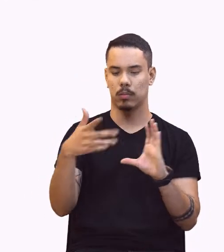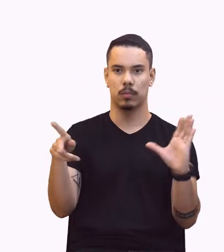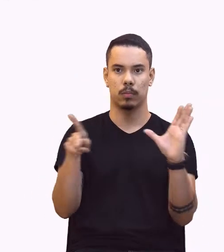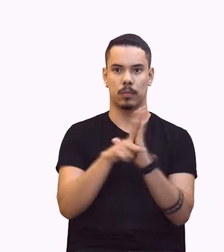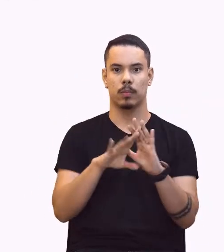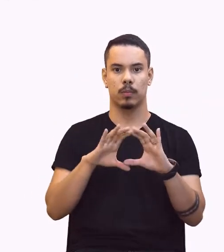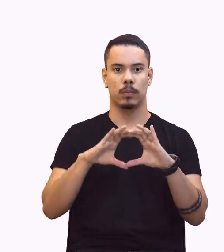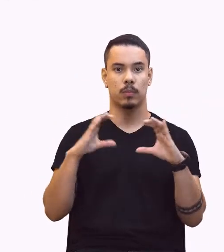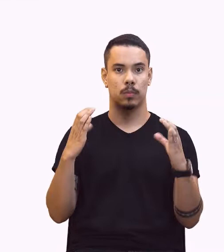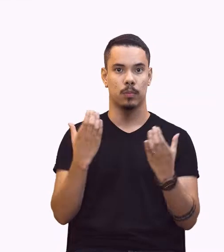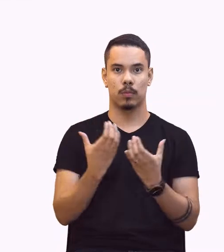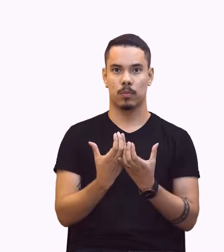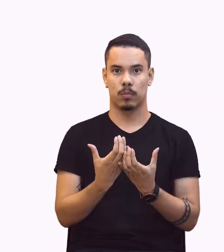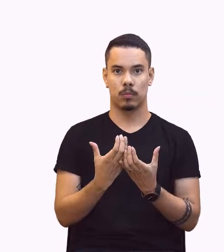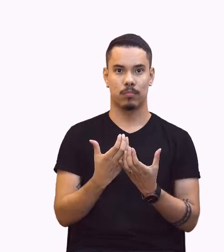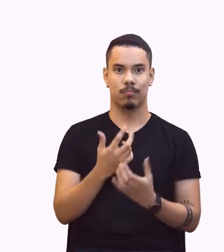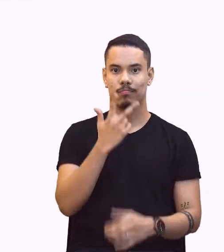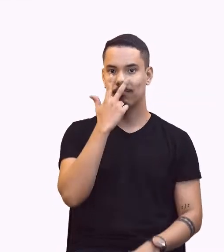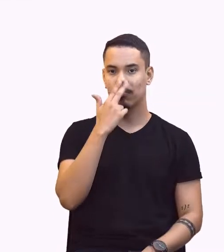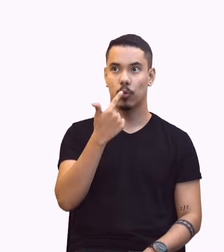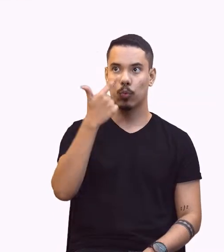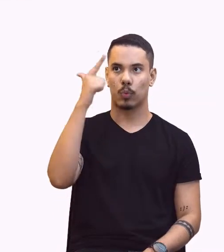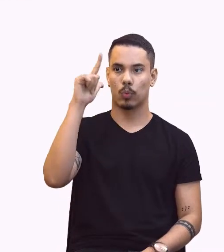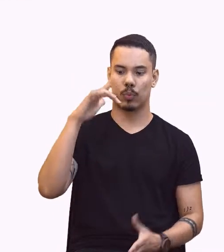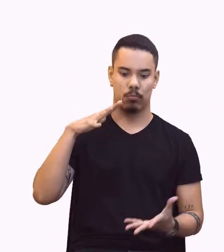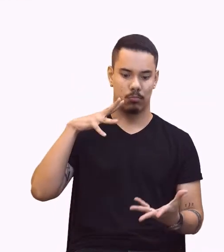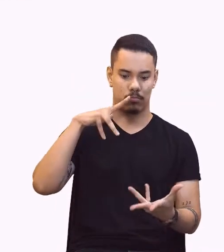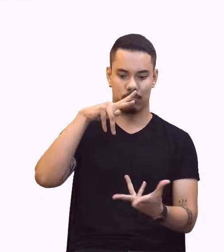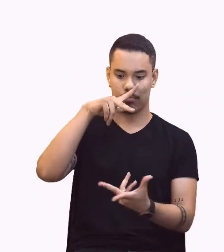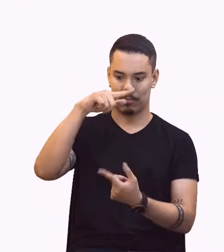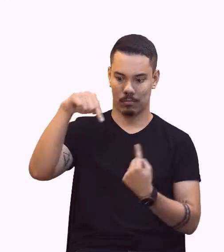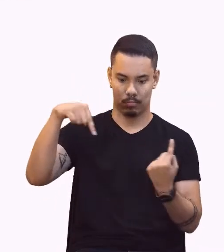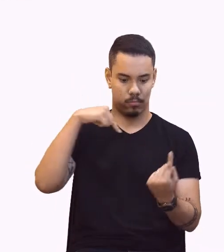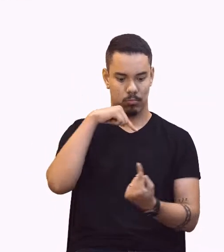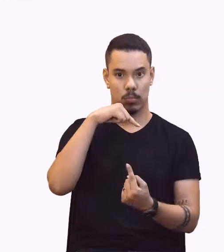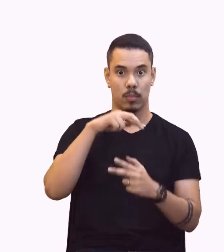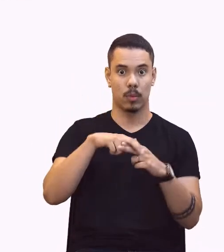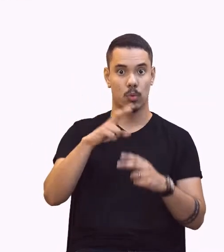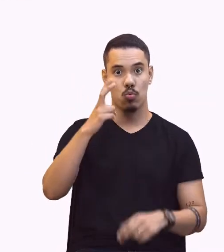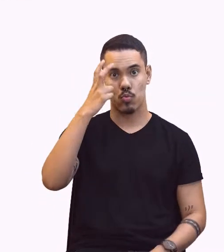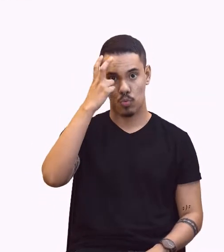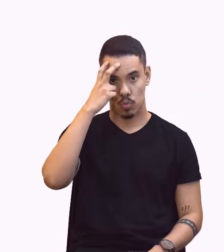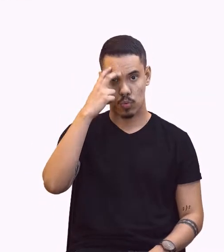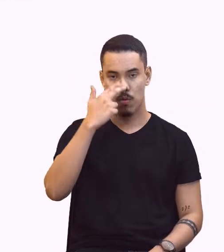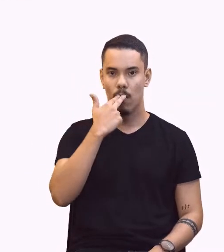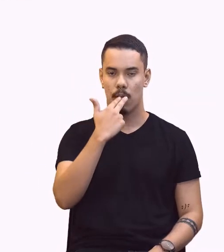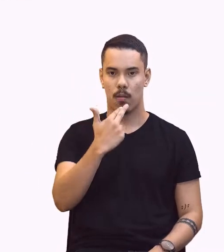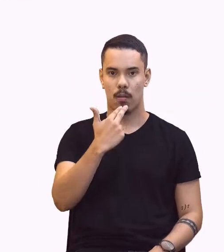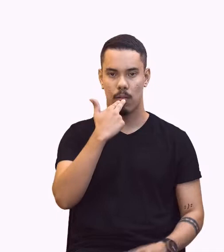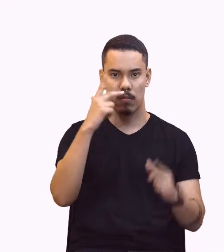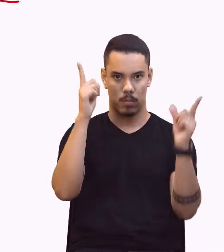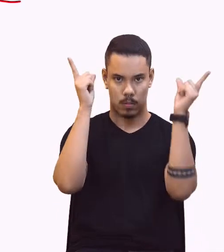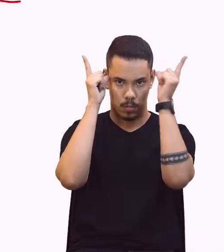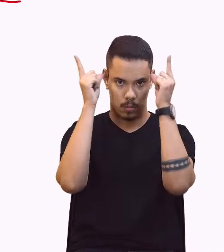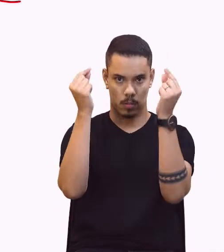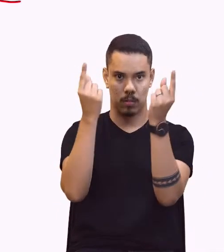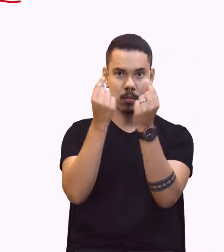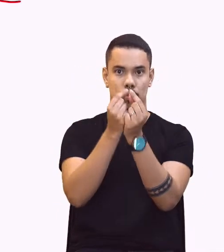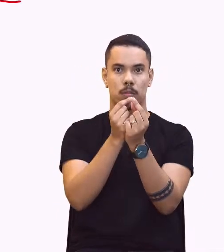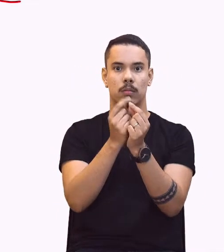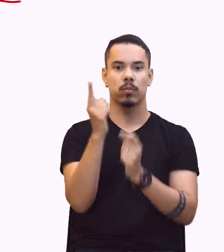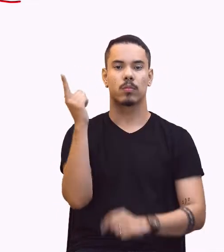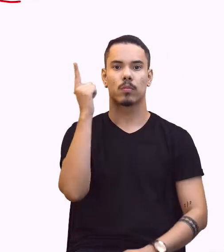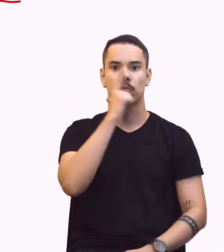comunidade internacional, em que a cultura e a língua grega passam a